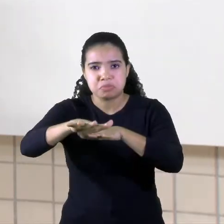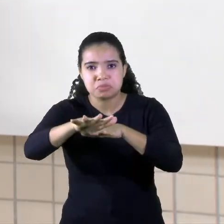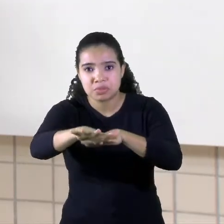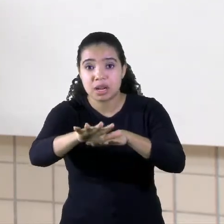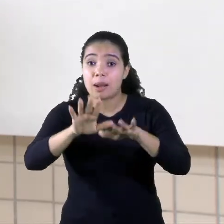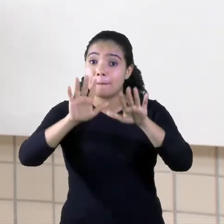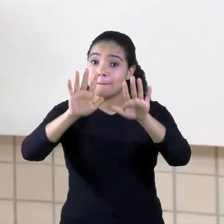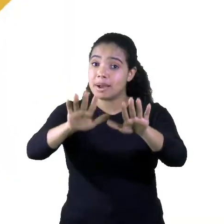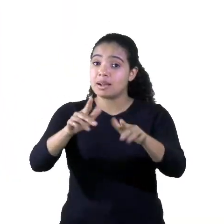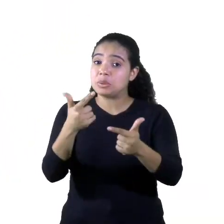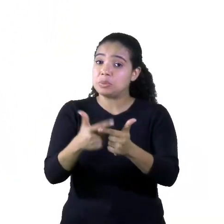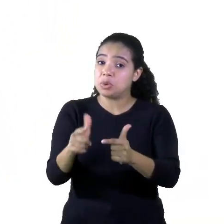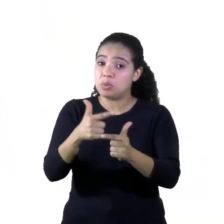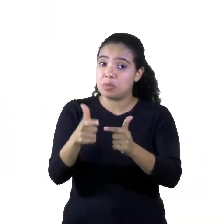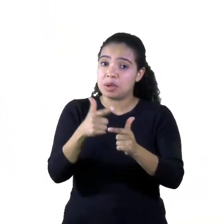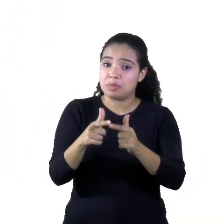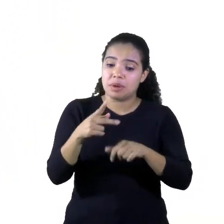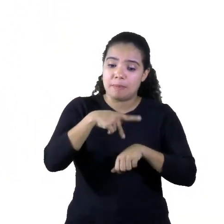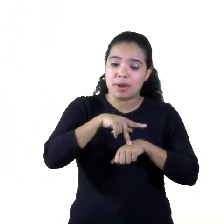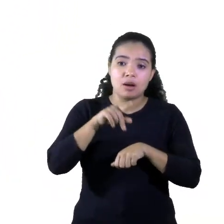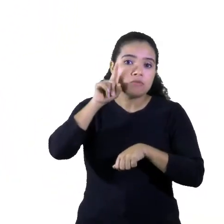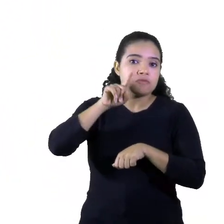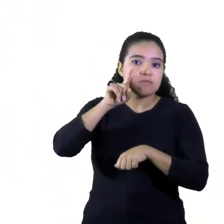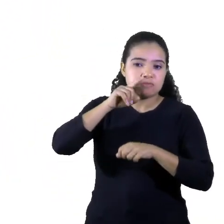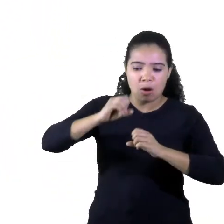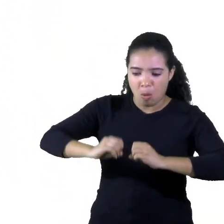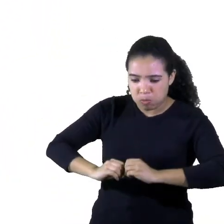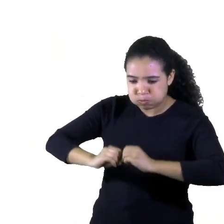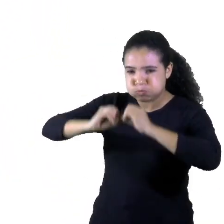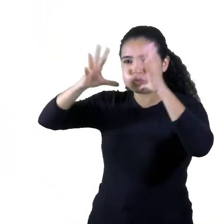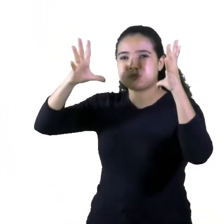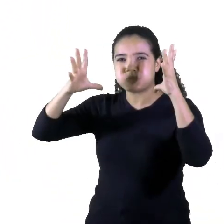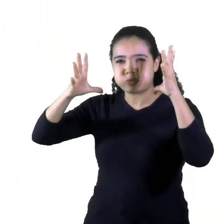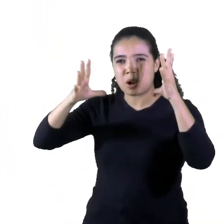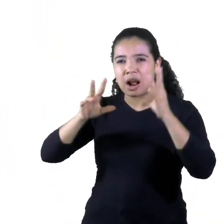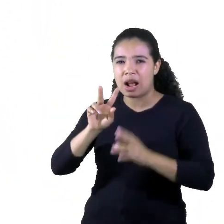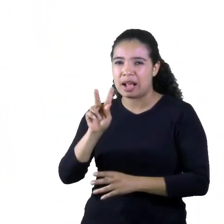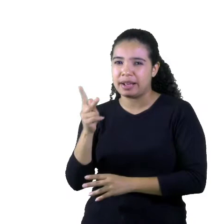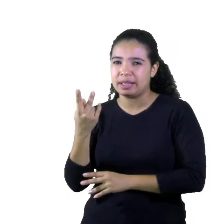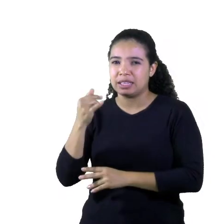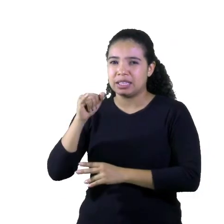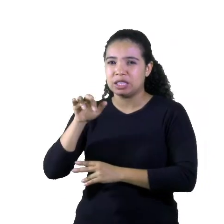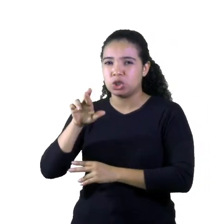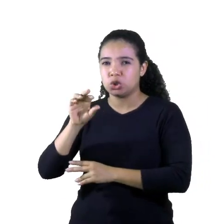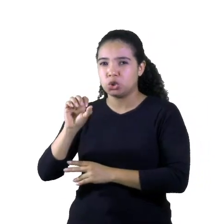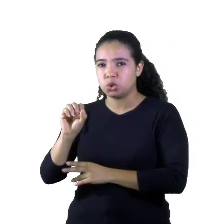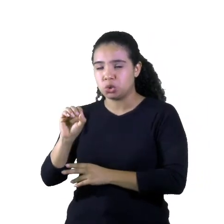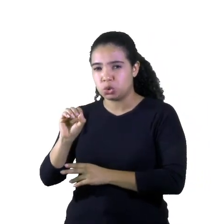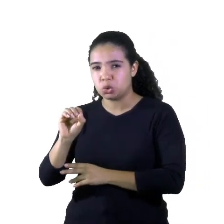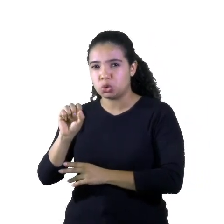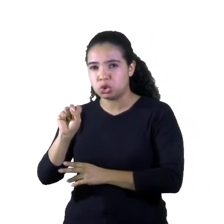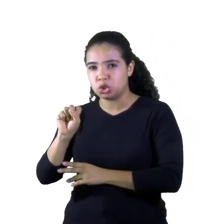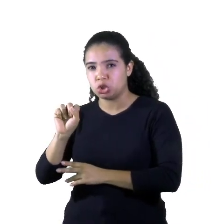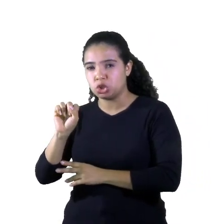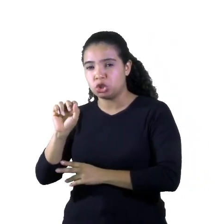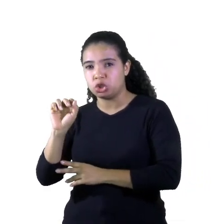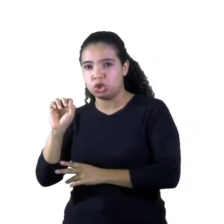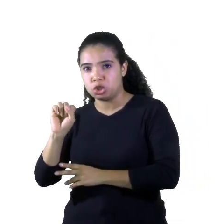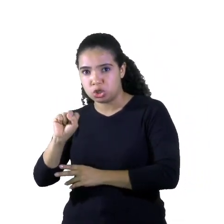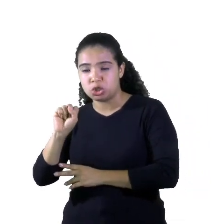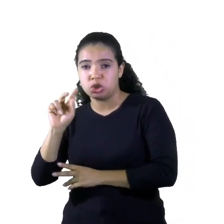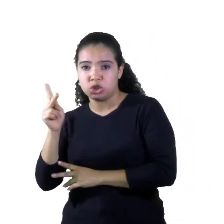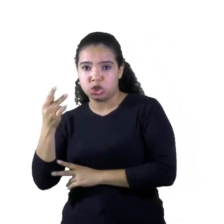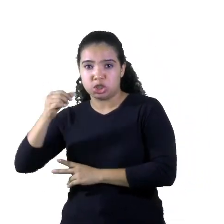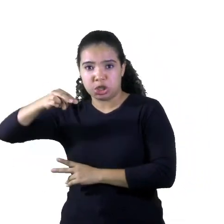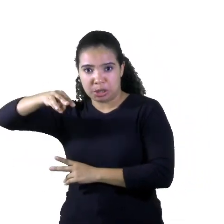que depois o governo norte-americano devolveu o ataque com aquelas 2 bombas atômicas em Hiroshima e Nagasaki. Não foi uma